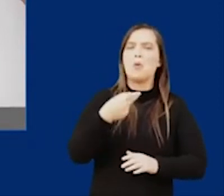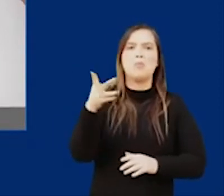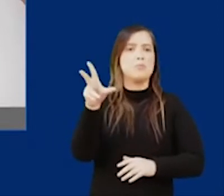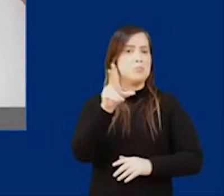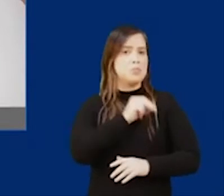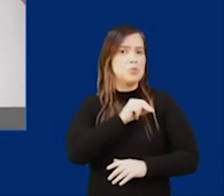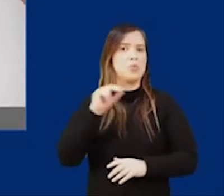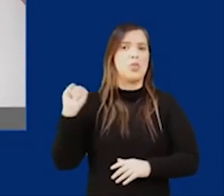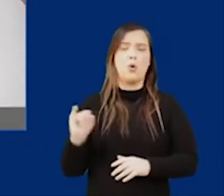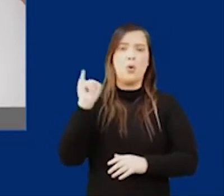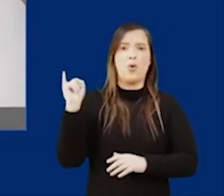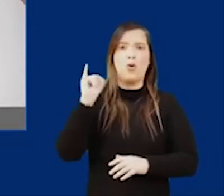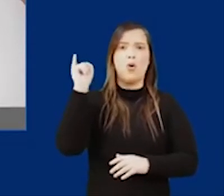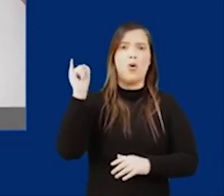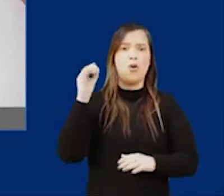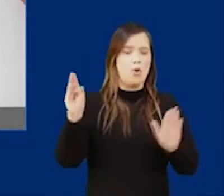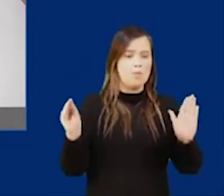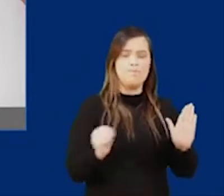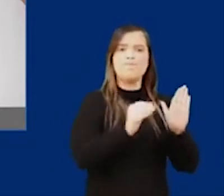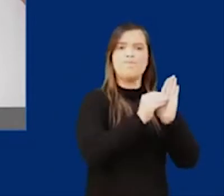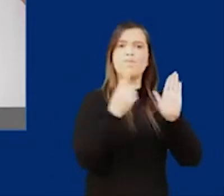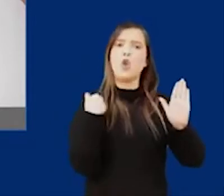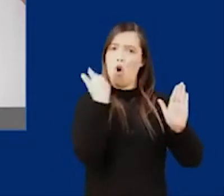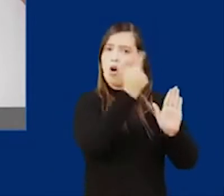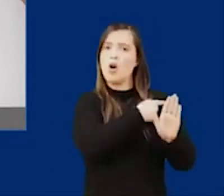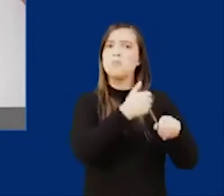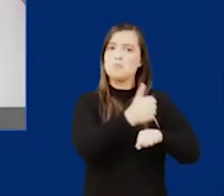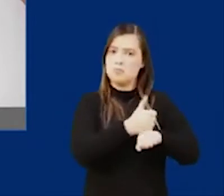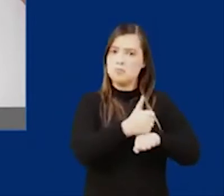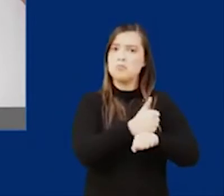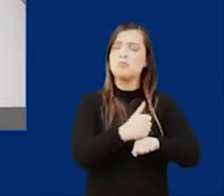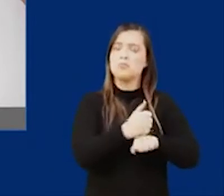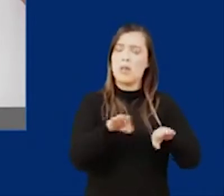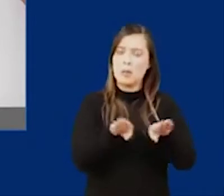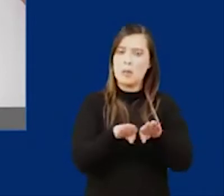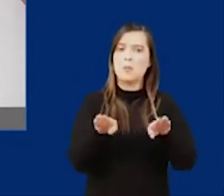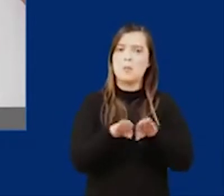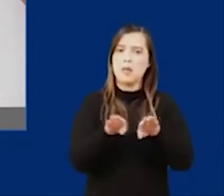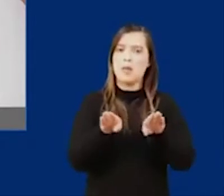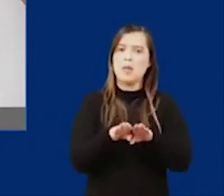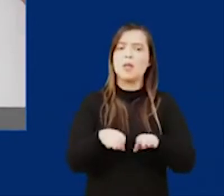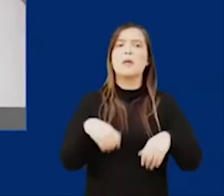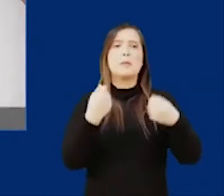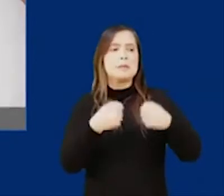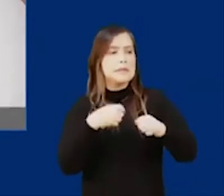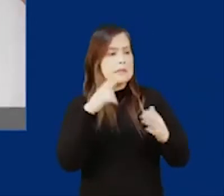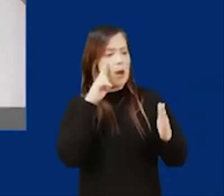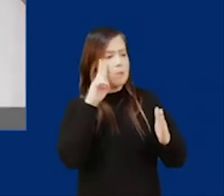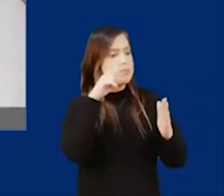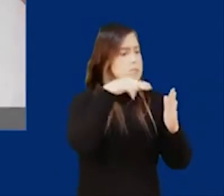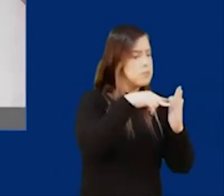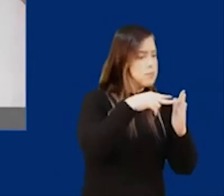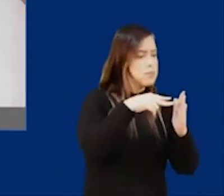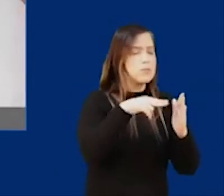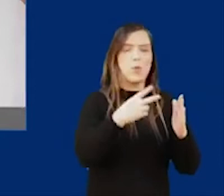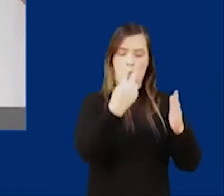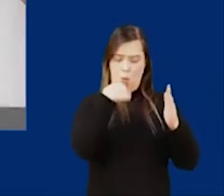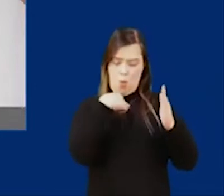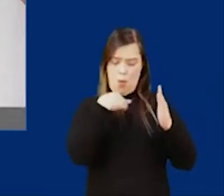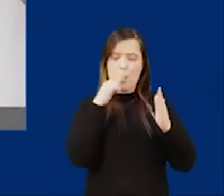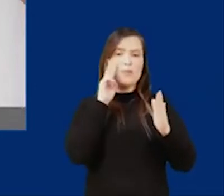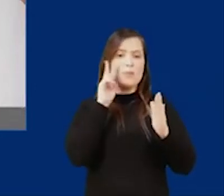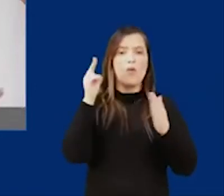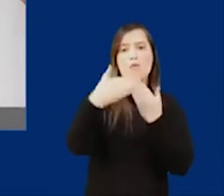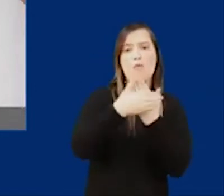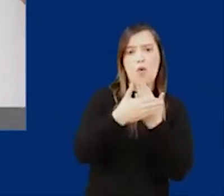importante reforçar, e até para nós que somos profissionais, né, o quanto a gente está sempre olhando para dentro e para fora, quem